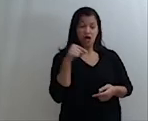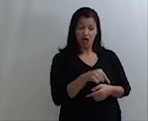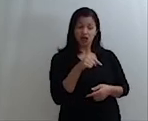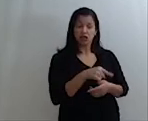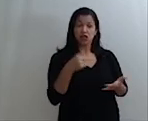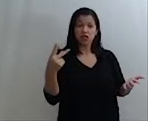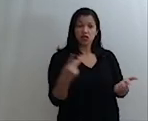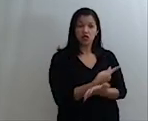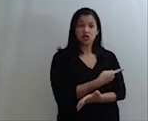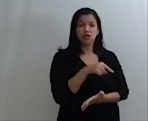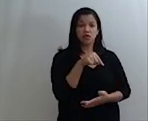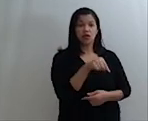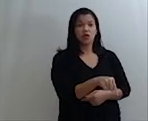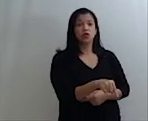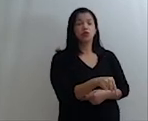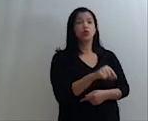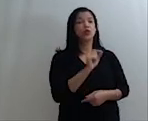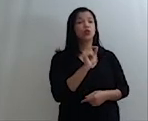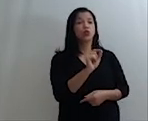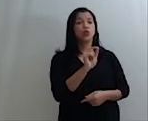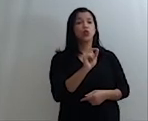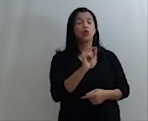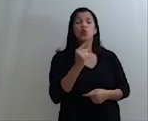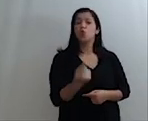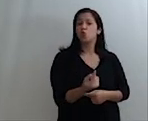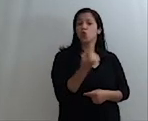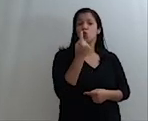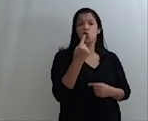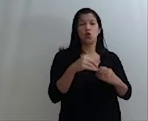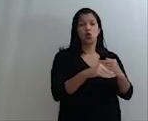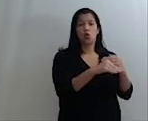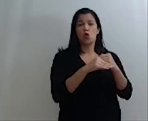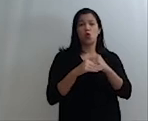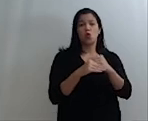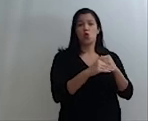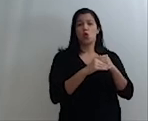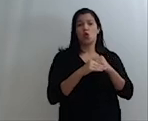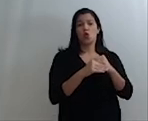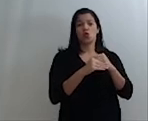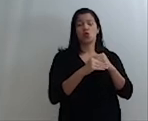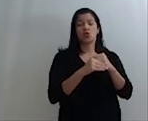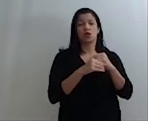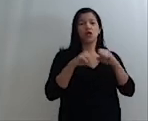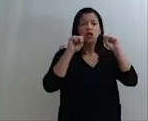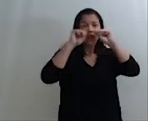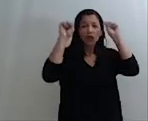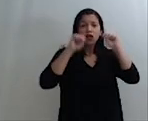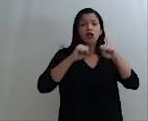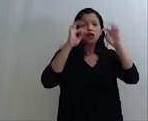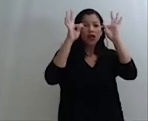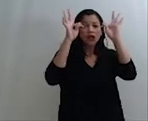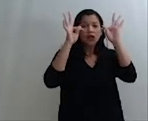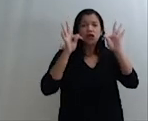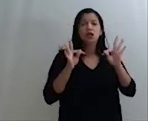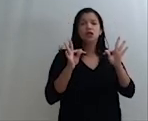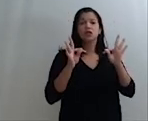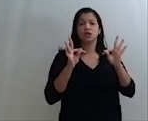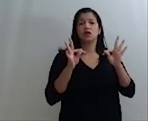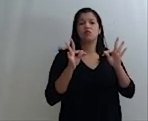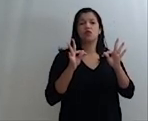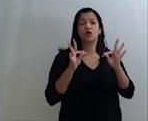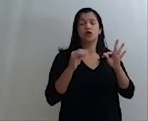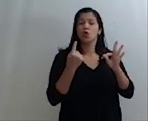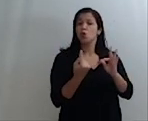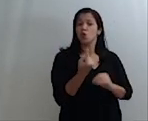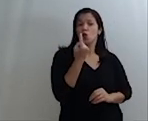peculiaridade houve um único consenso entre as três testemunhas eh ouvidas em juízo o único consenso todas elas disseram que os os